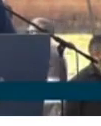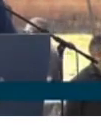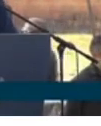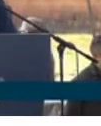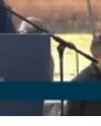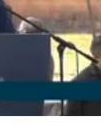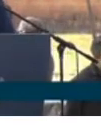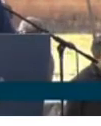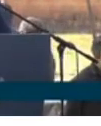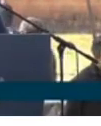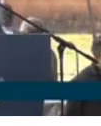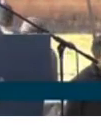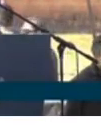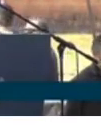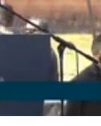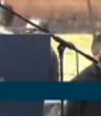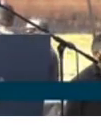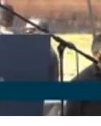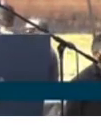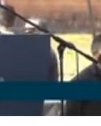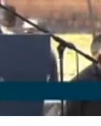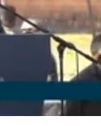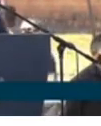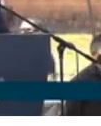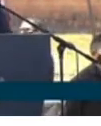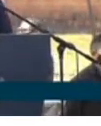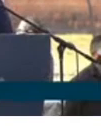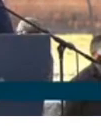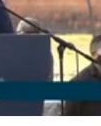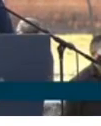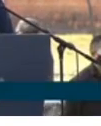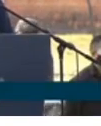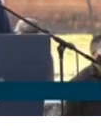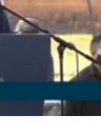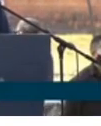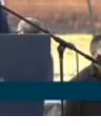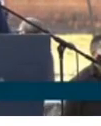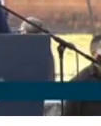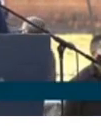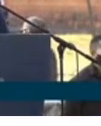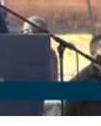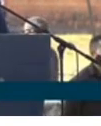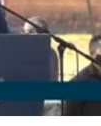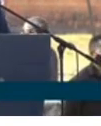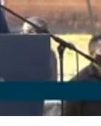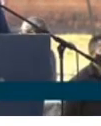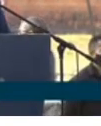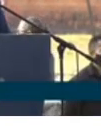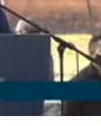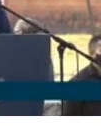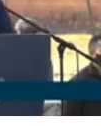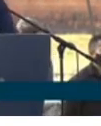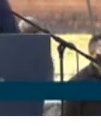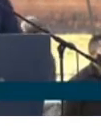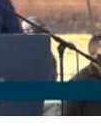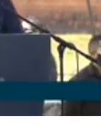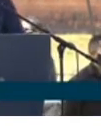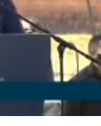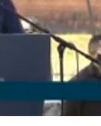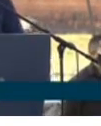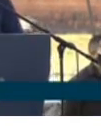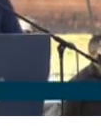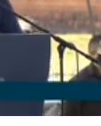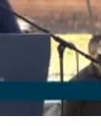Afinal de contas, esse estado marcou a minha vida, em especial naquela pequena, grande Niuaque,